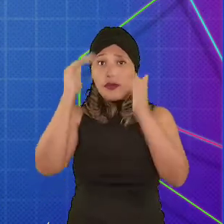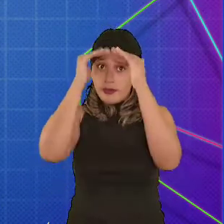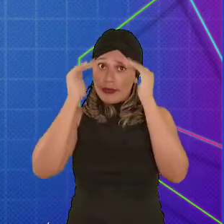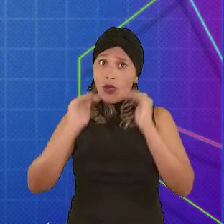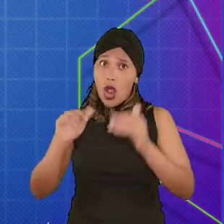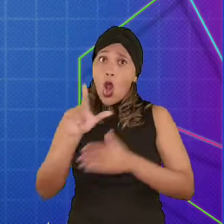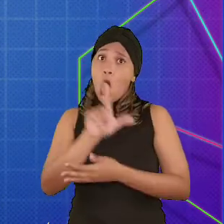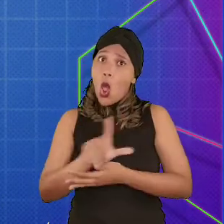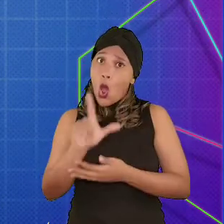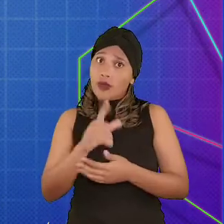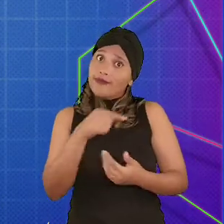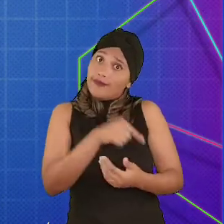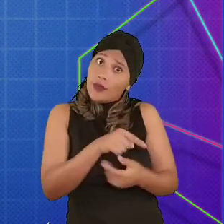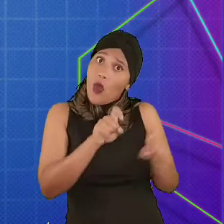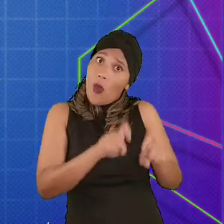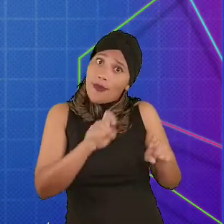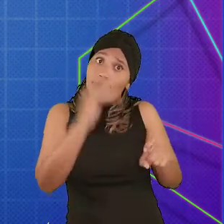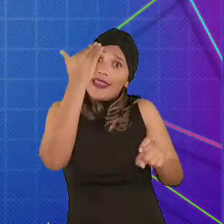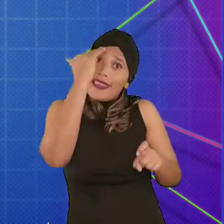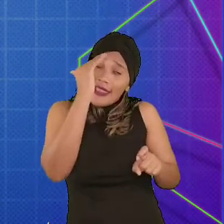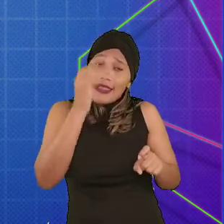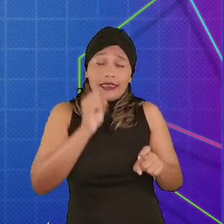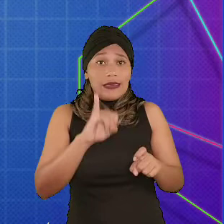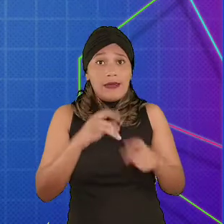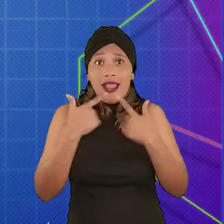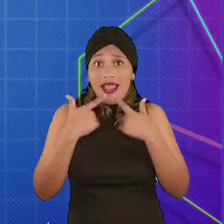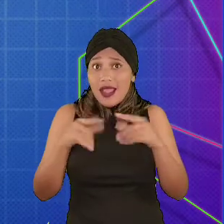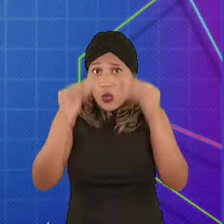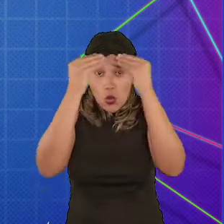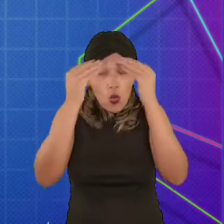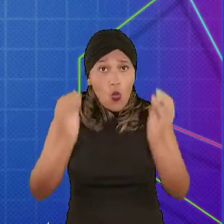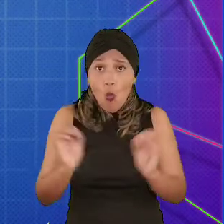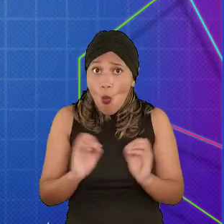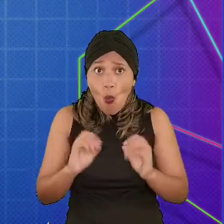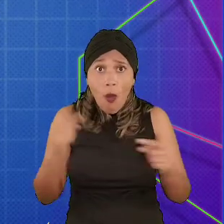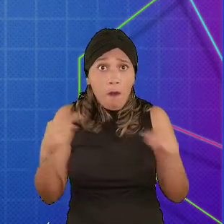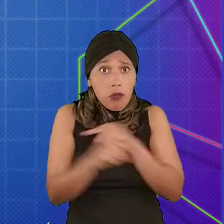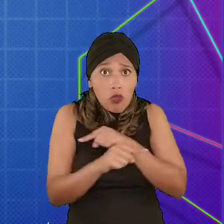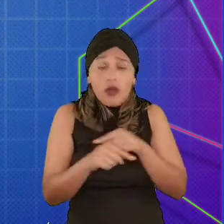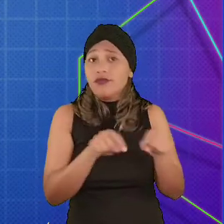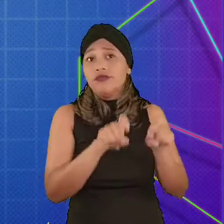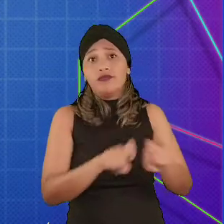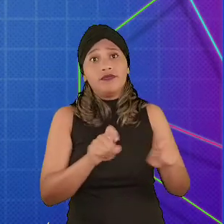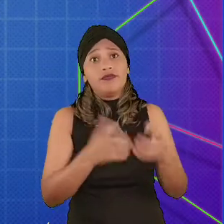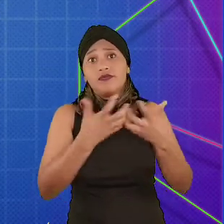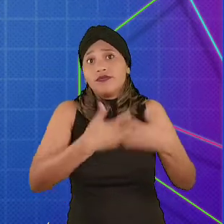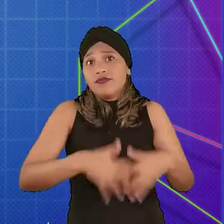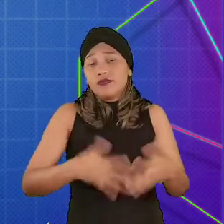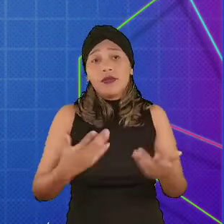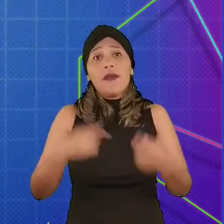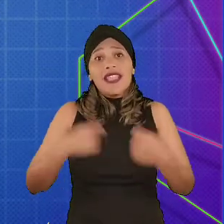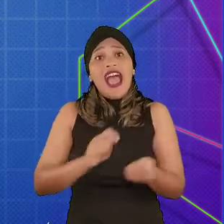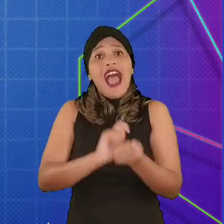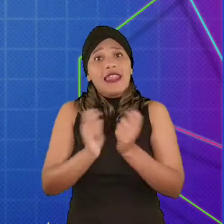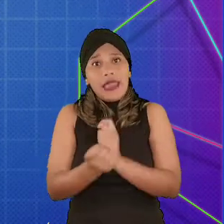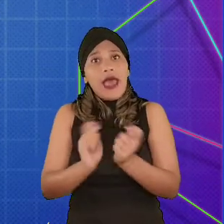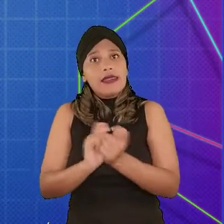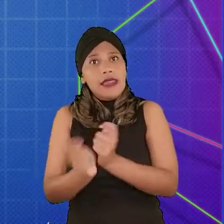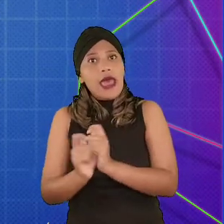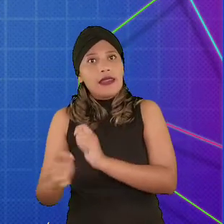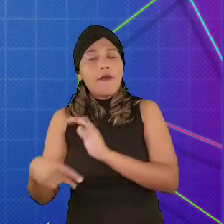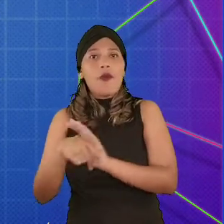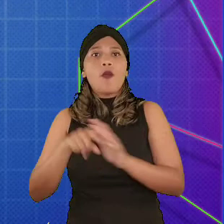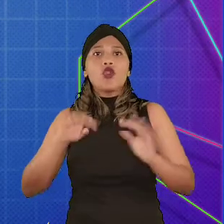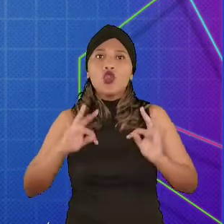que obedecer a uma sequência lógica que o nosso computador entenda e Execute com fidelidade o que a gente pediu e esse processo vai ter que ser